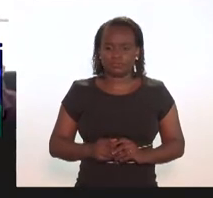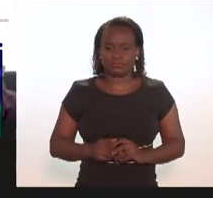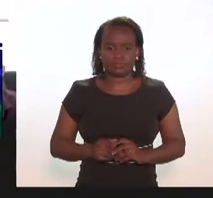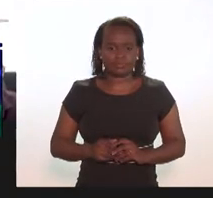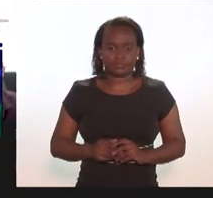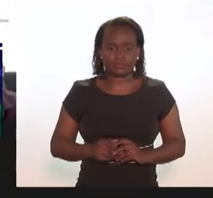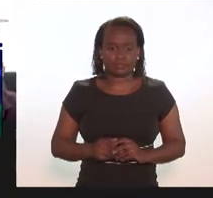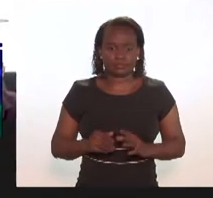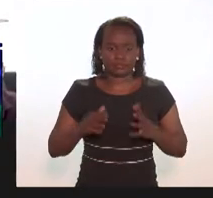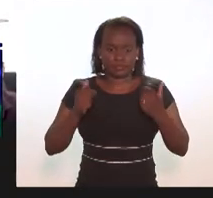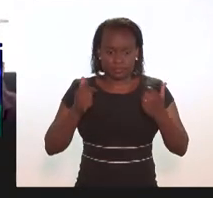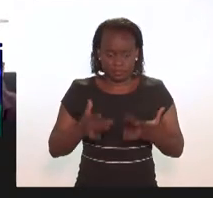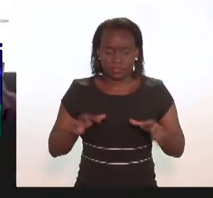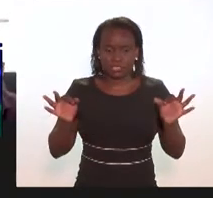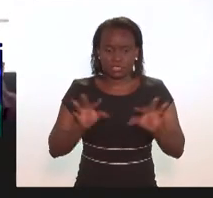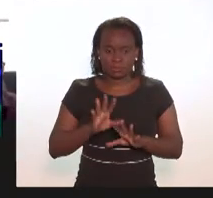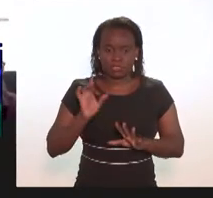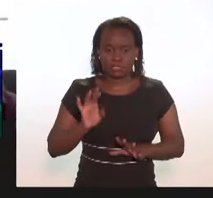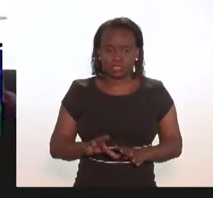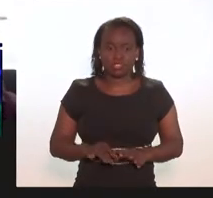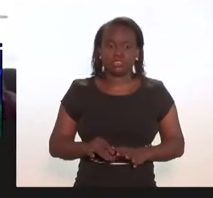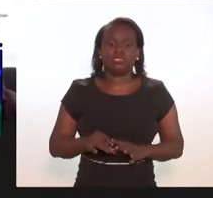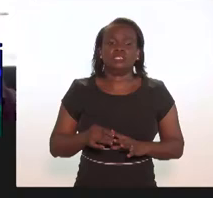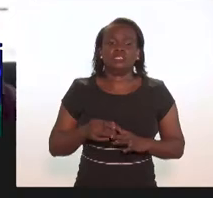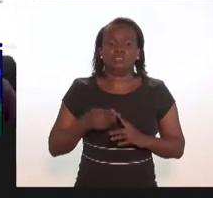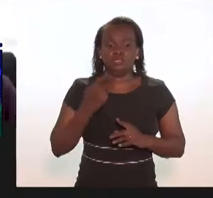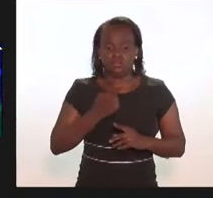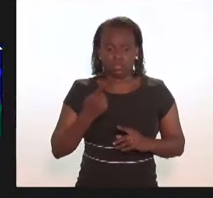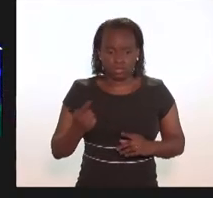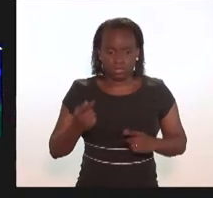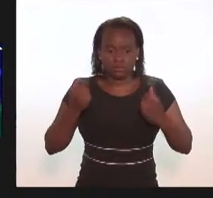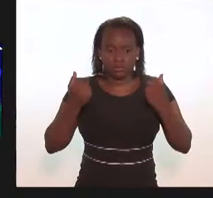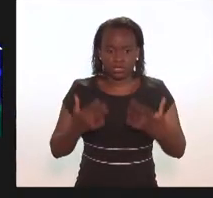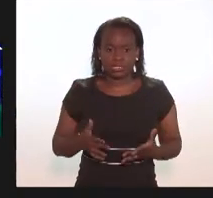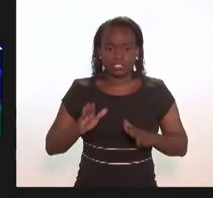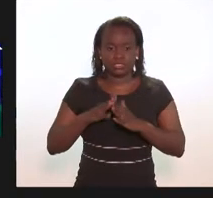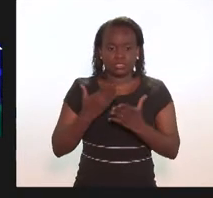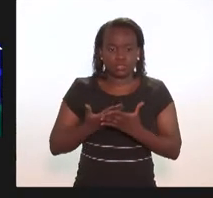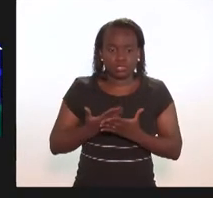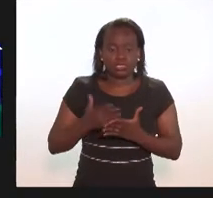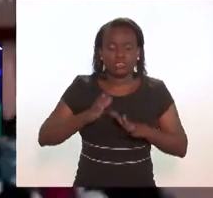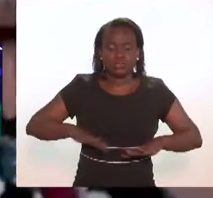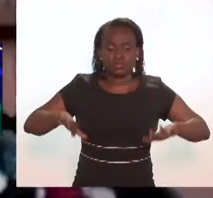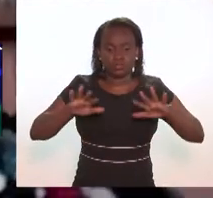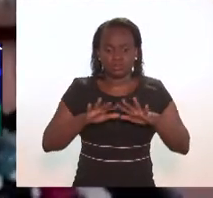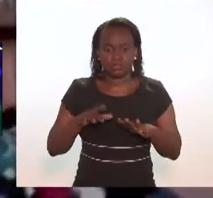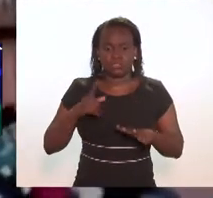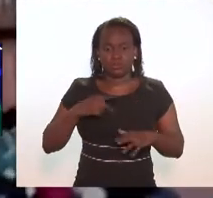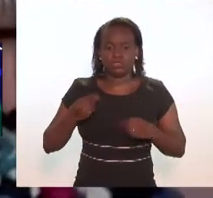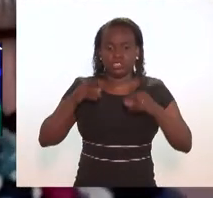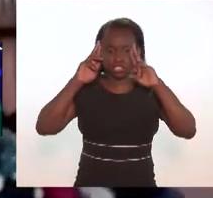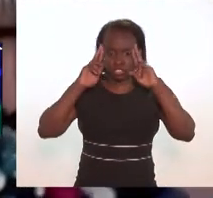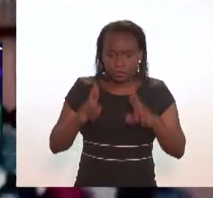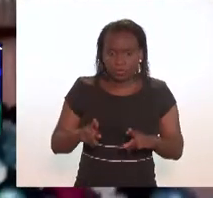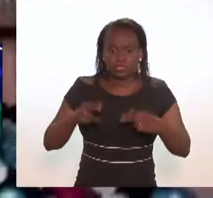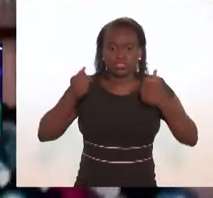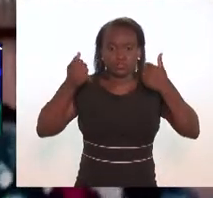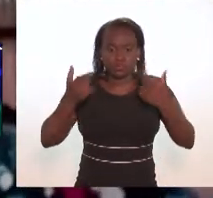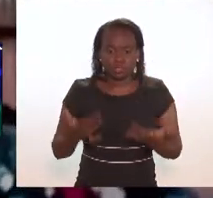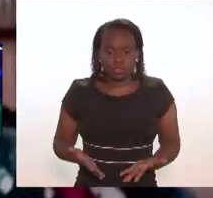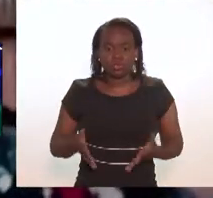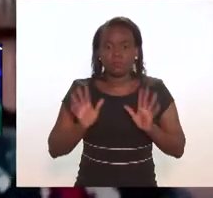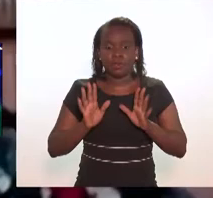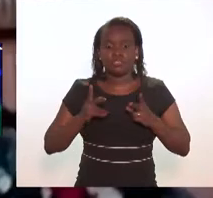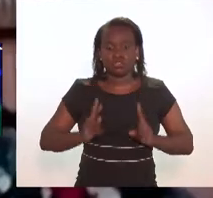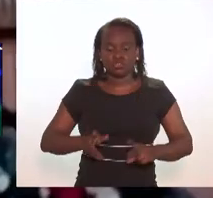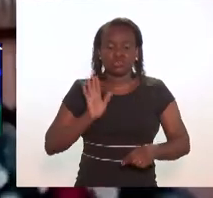Só um instante, eu vou terminar. Presidente, para dar a vez para os colegas que querem falar. Alexandre, muito respeito a sua intervenção, mas eu